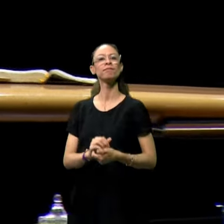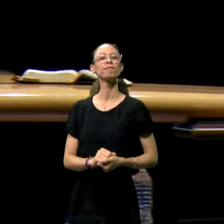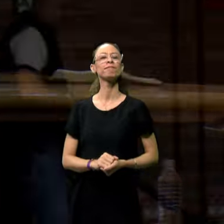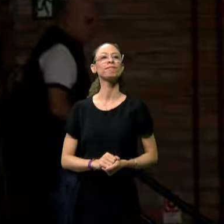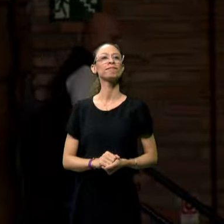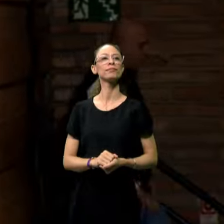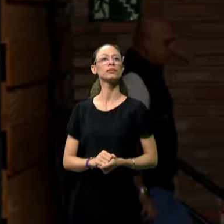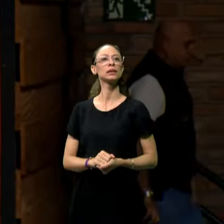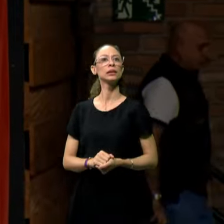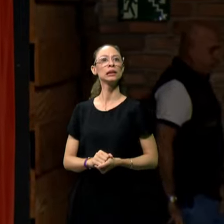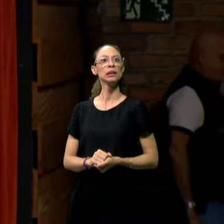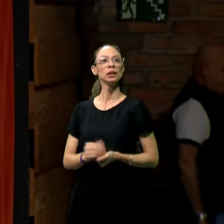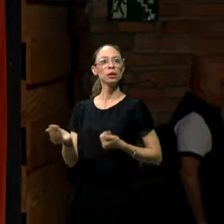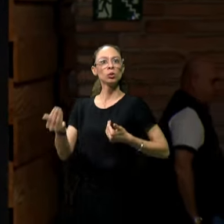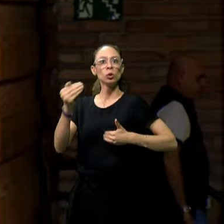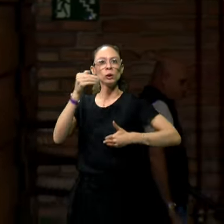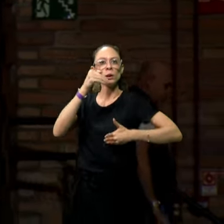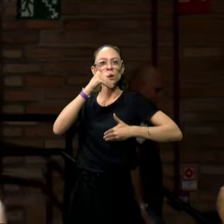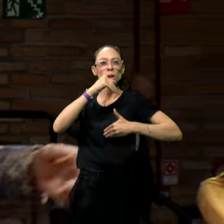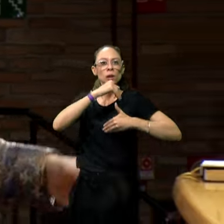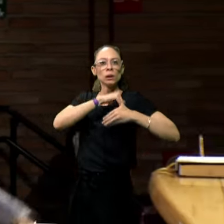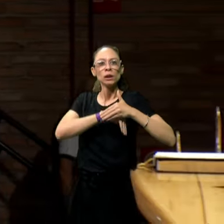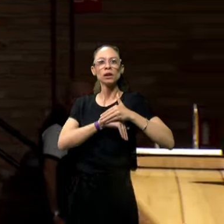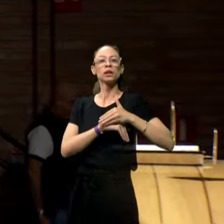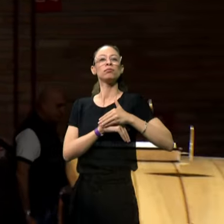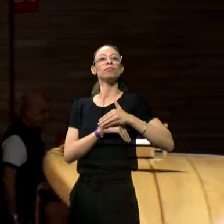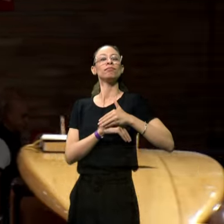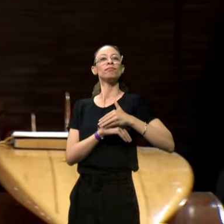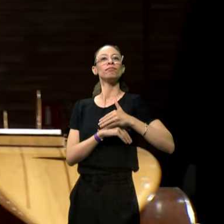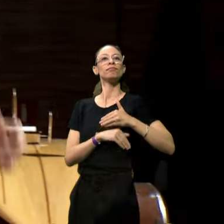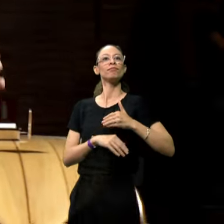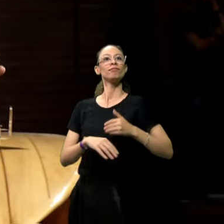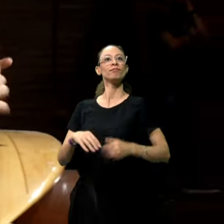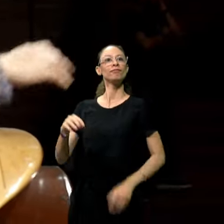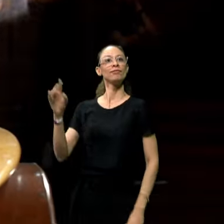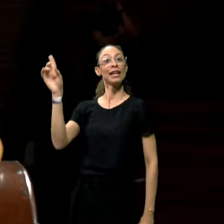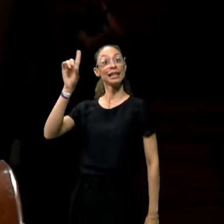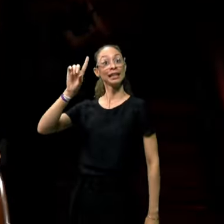E quando isso encarna em você, Deus disse: eu vou te dar e vou ver.